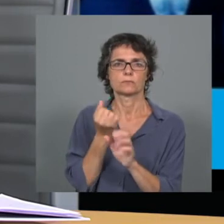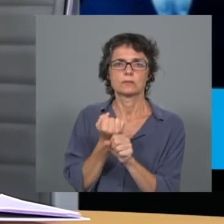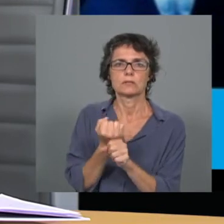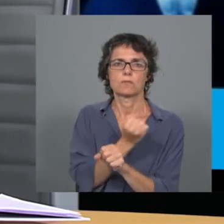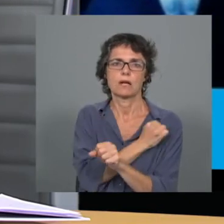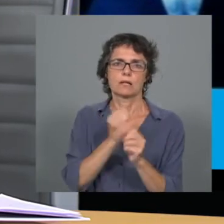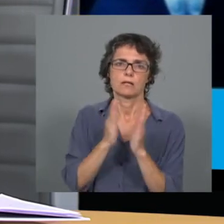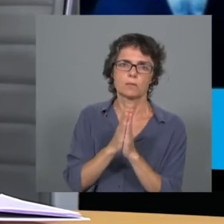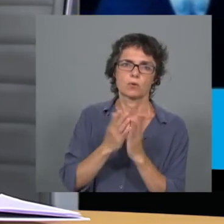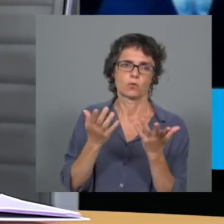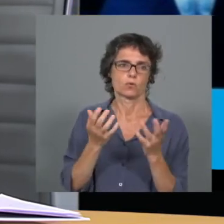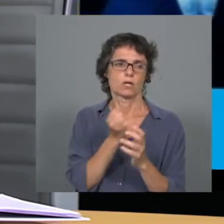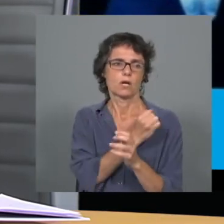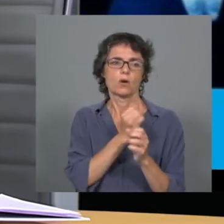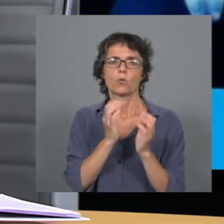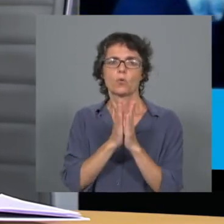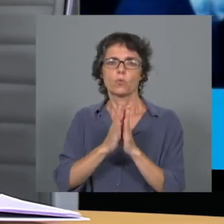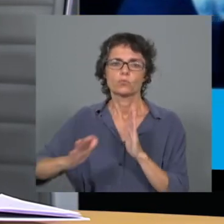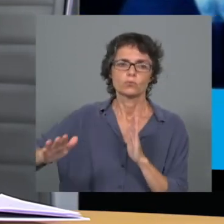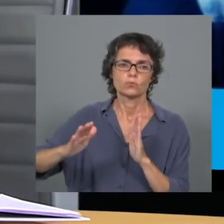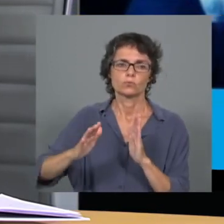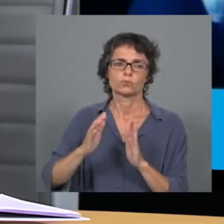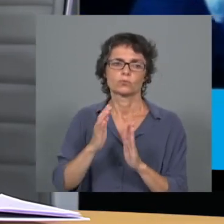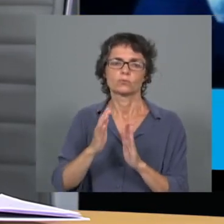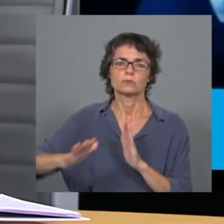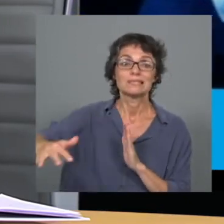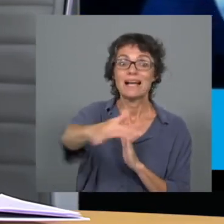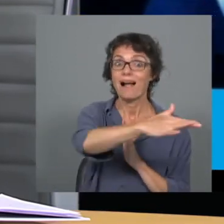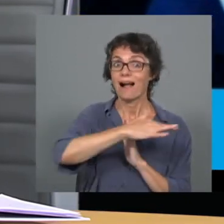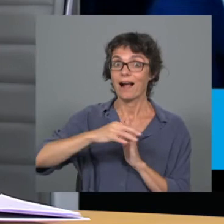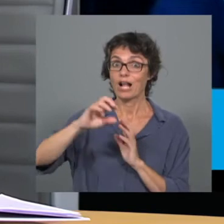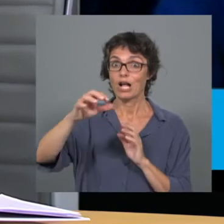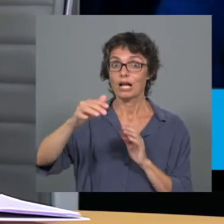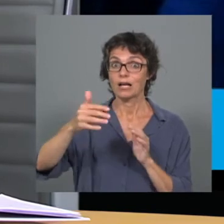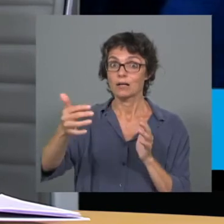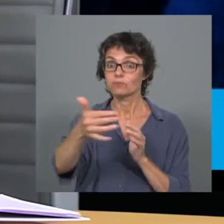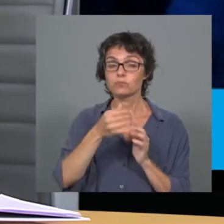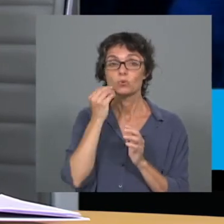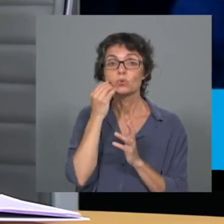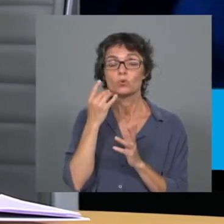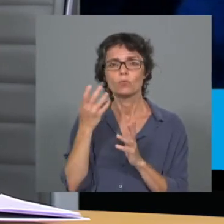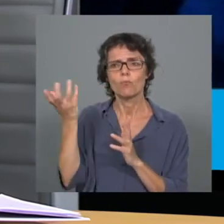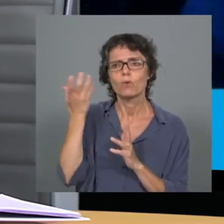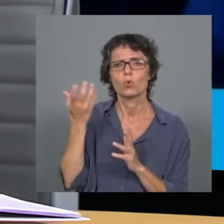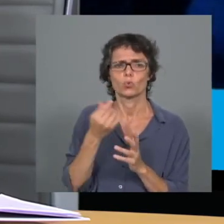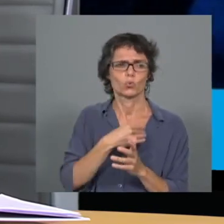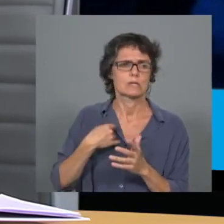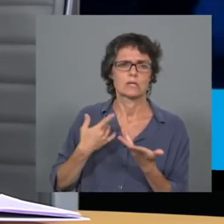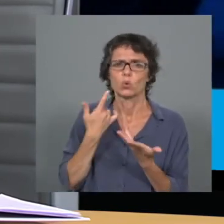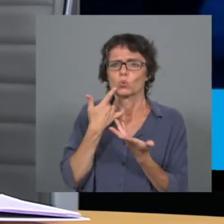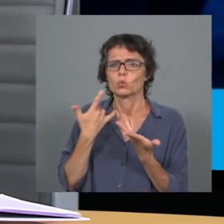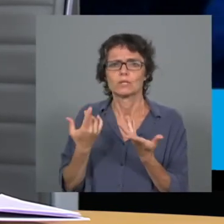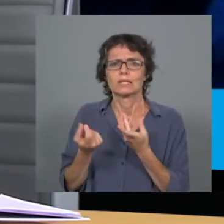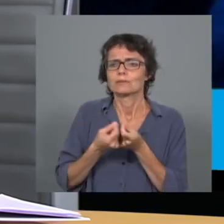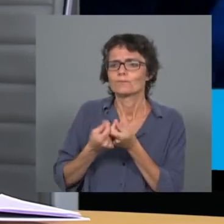faz com esta realidade da educação, da saúde, da cultura, e procura estar sempre junto